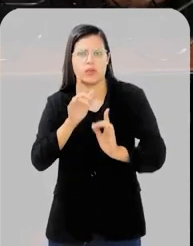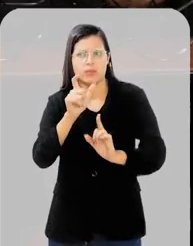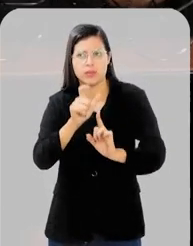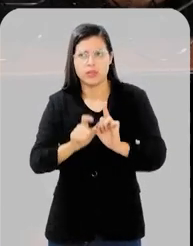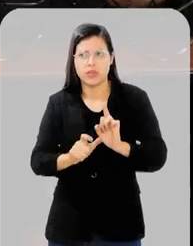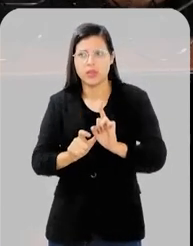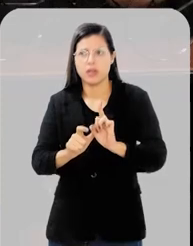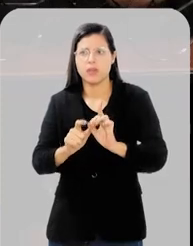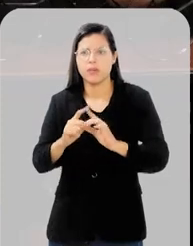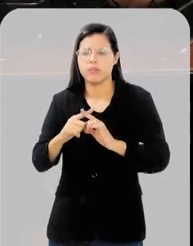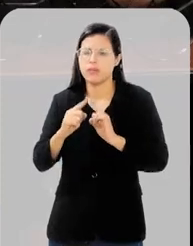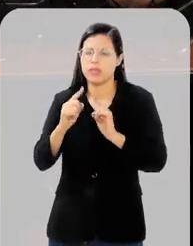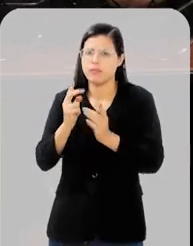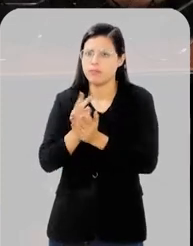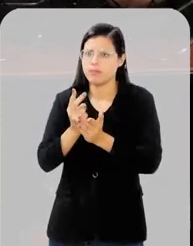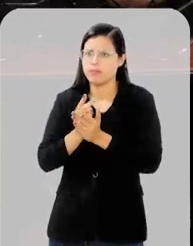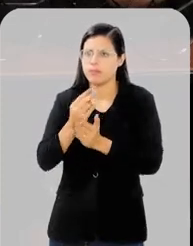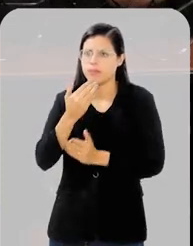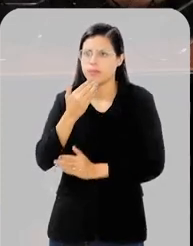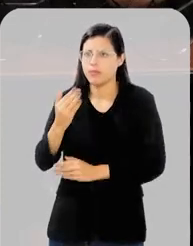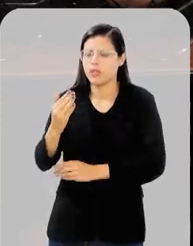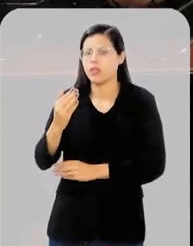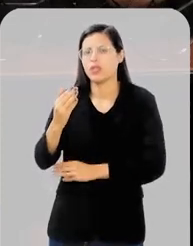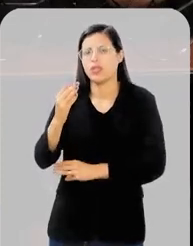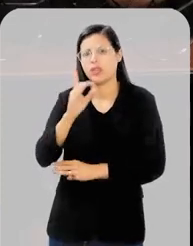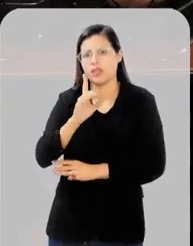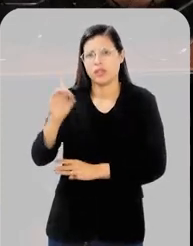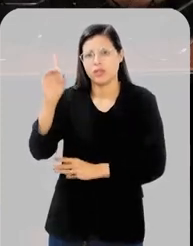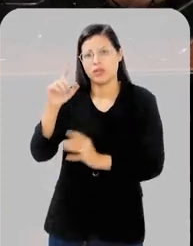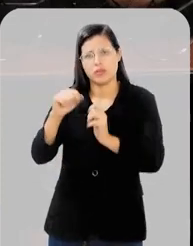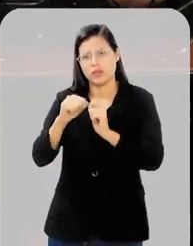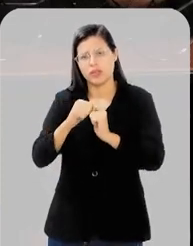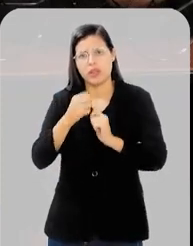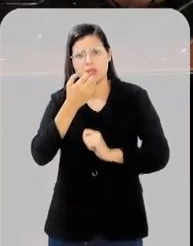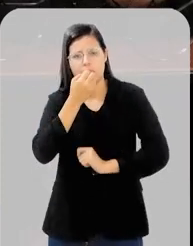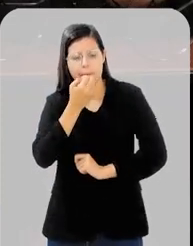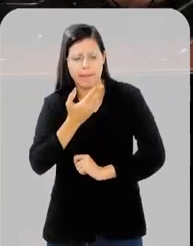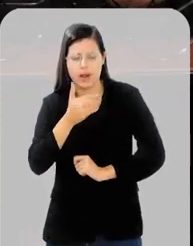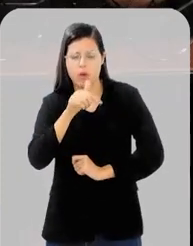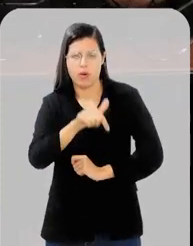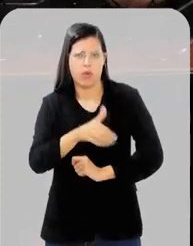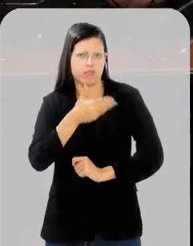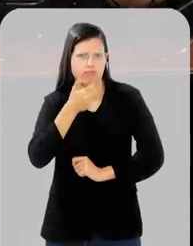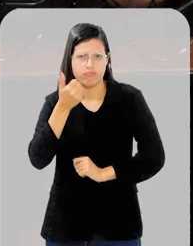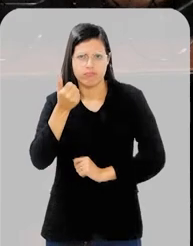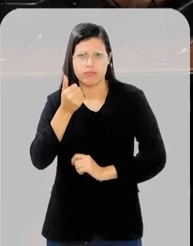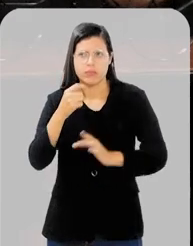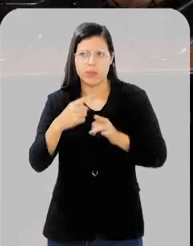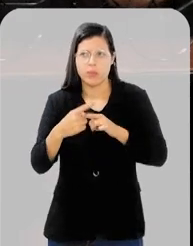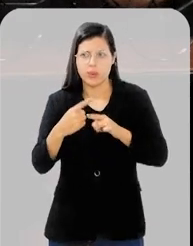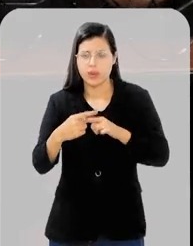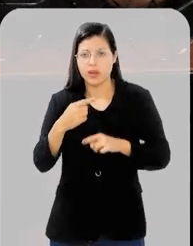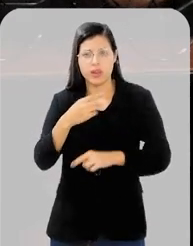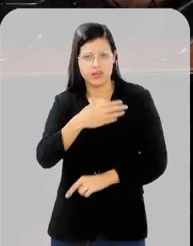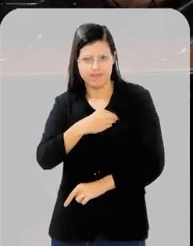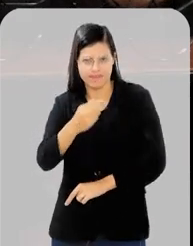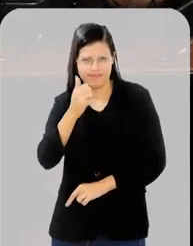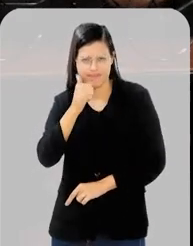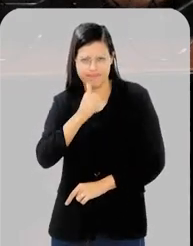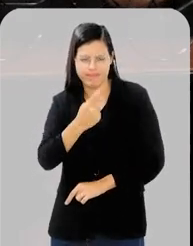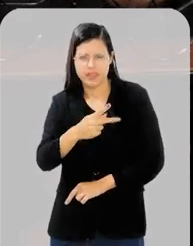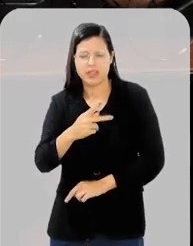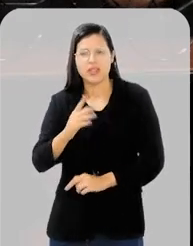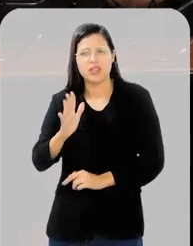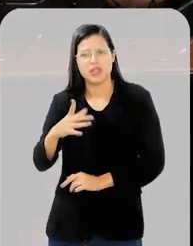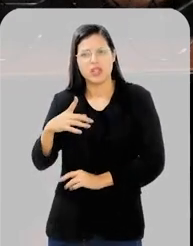para ela mas a gente sempre pedia a Deus que desse o que fosse melhor para ela porque Iva ela já tinha um problema de